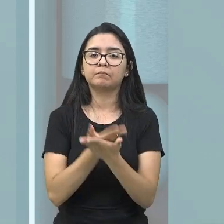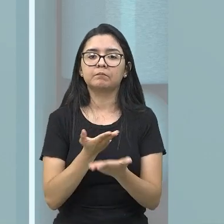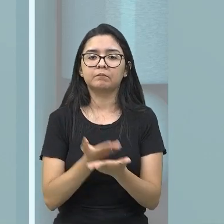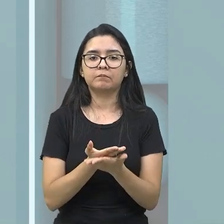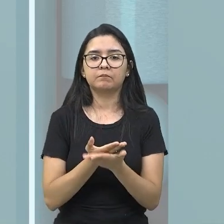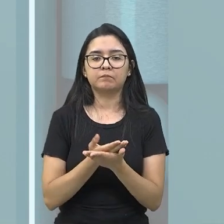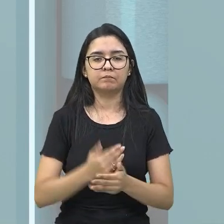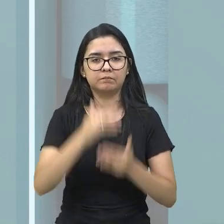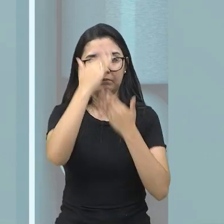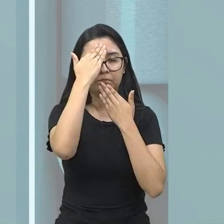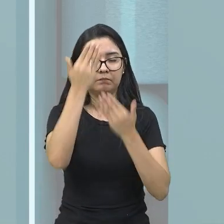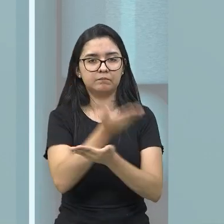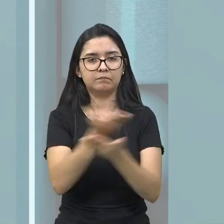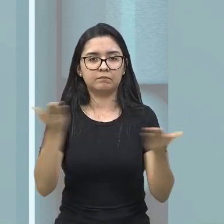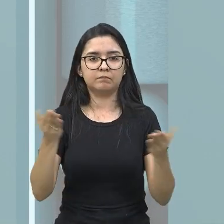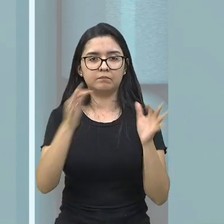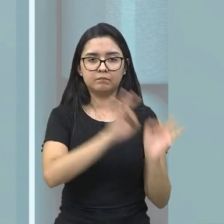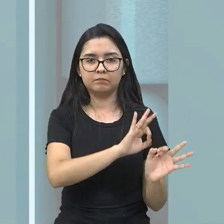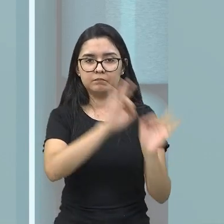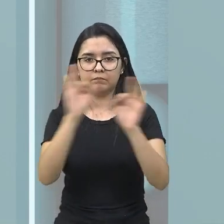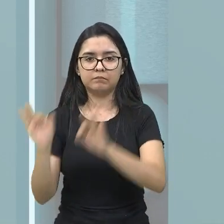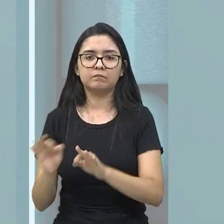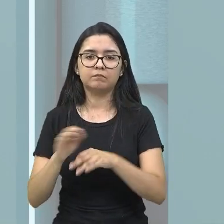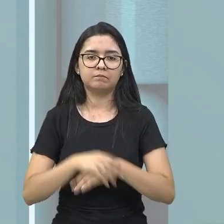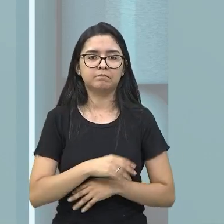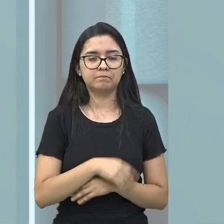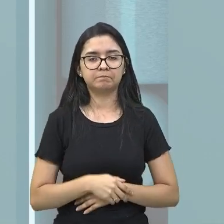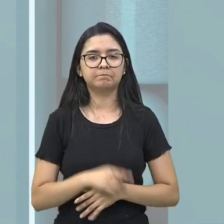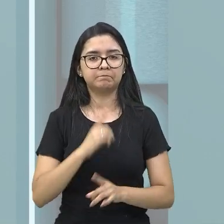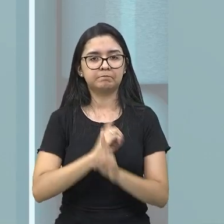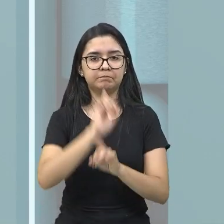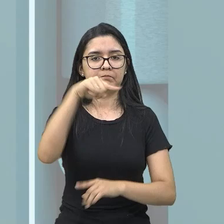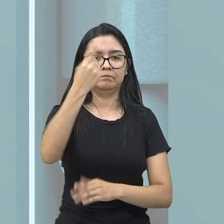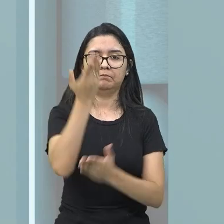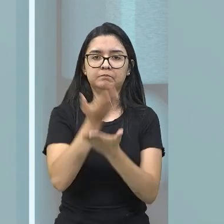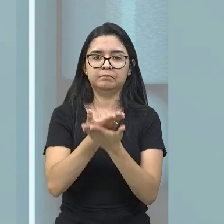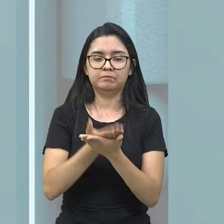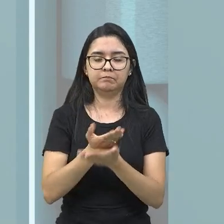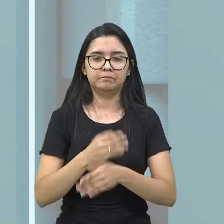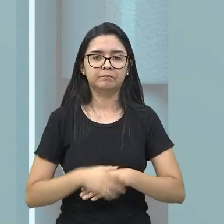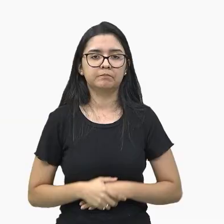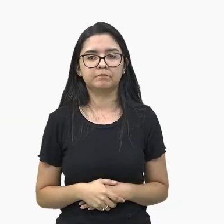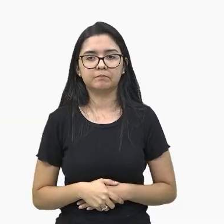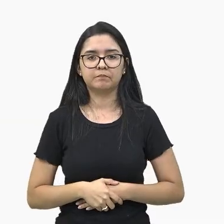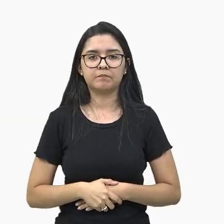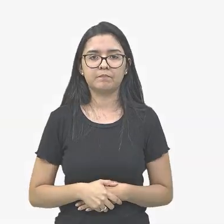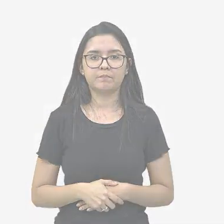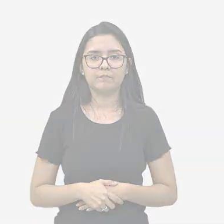Eu agradeço a companhia de todos. Fiquem bem, nos vemos em breve e até a próxima.